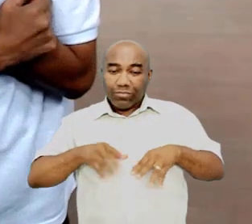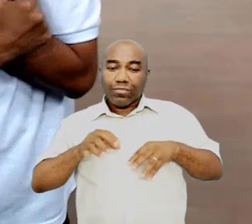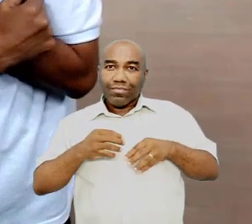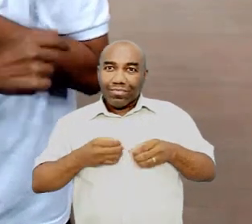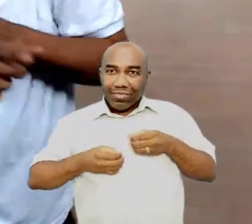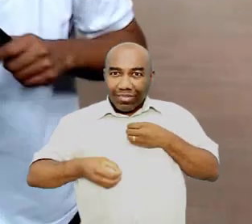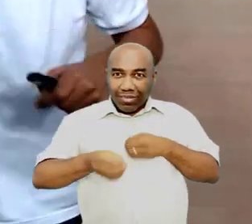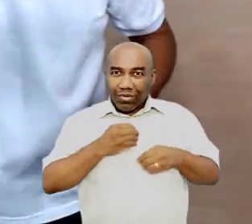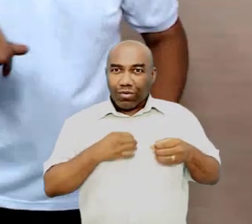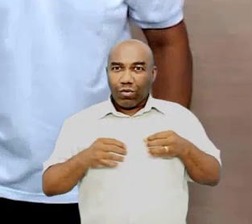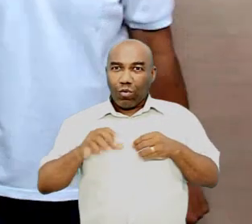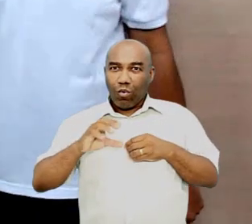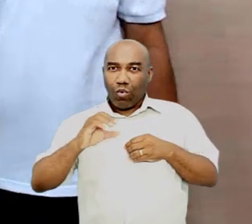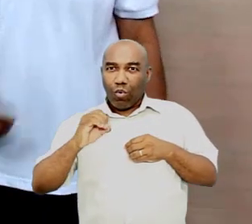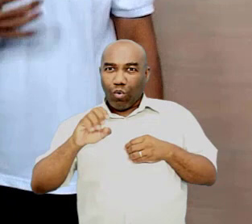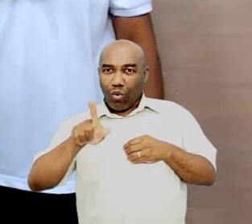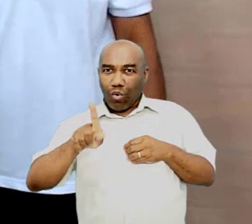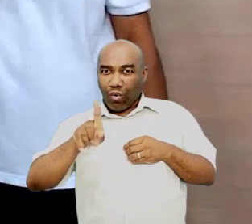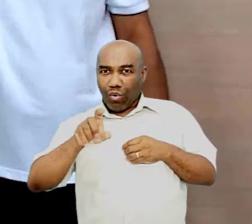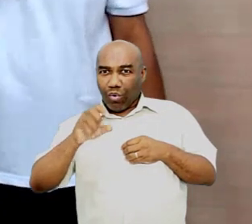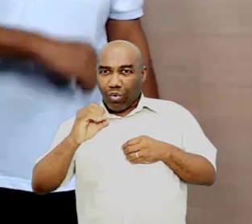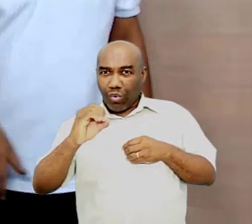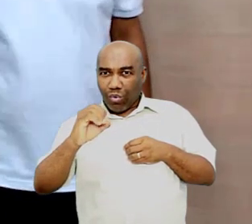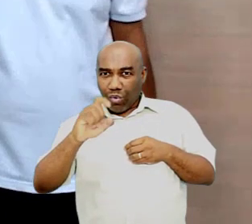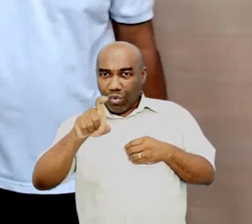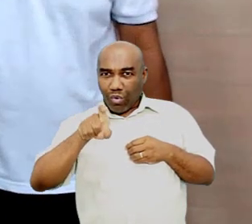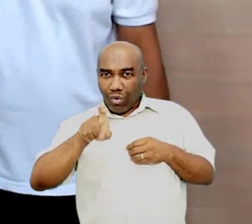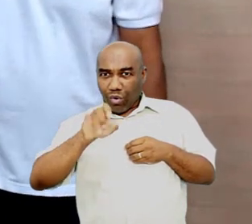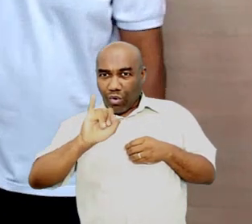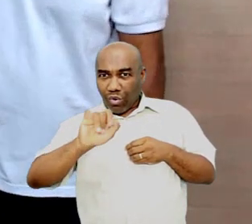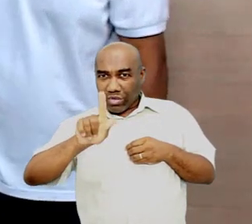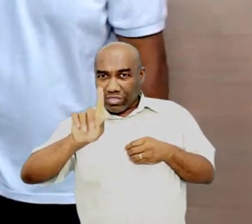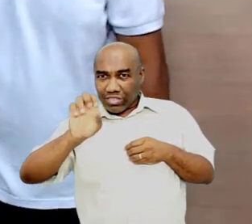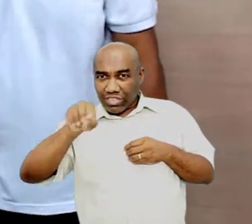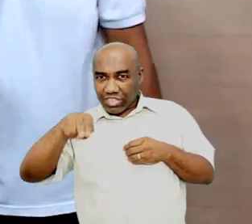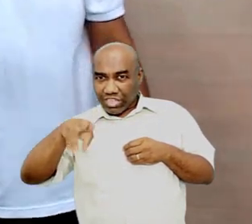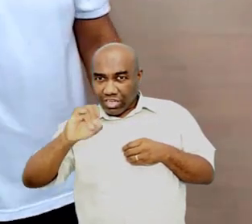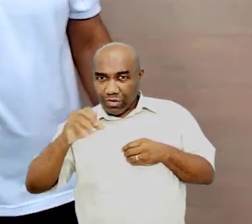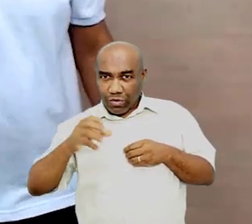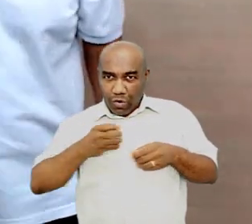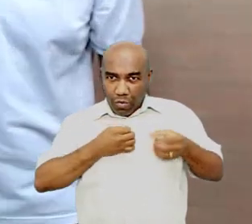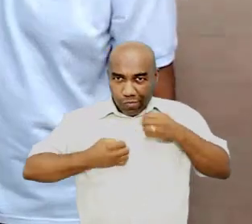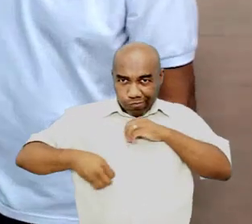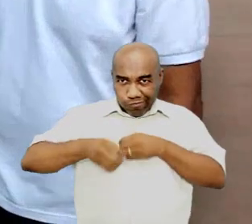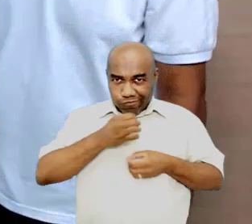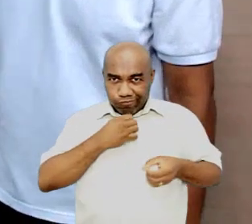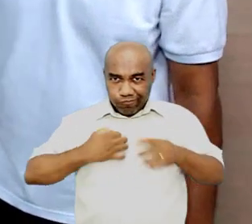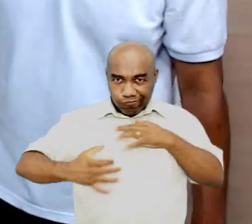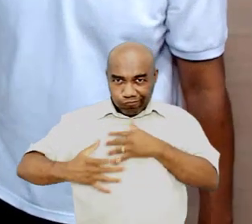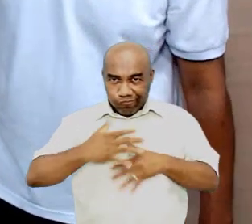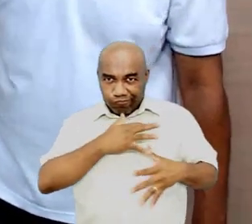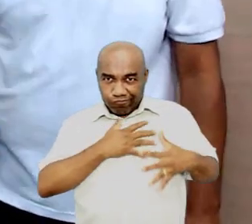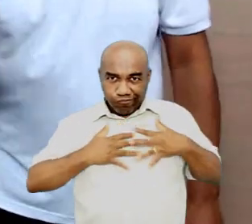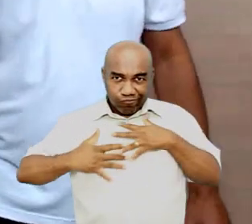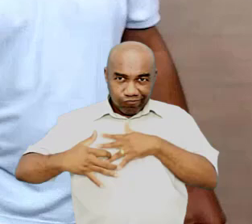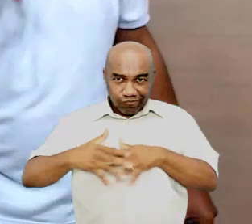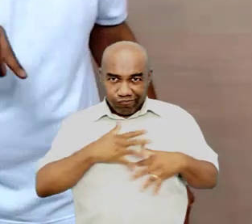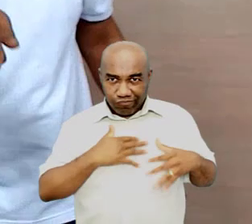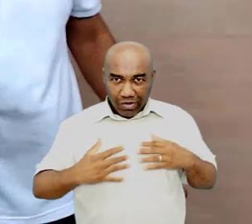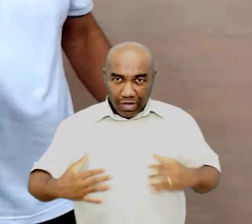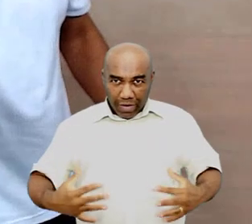Dançou, não tem ninguém. Então, nesse caso, veio a falta de ar. Caramba, então olhando uma estrutura aqui,